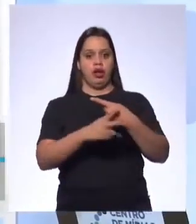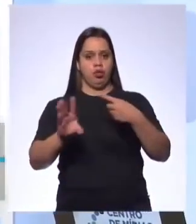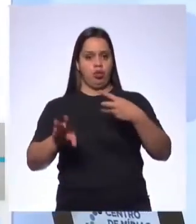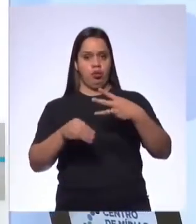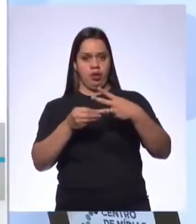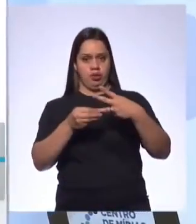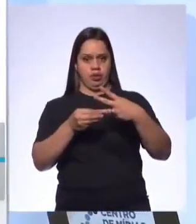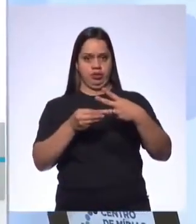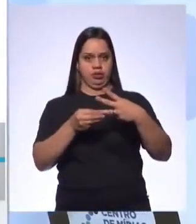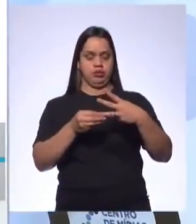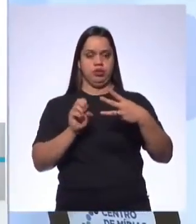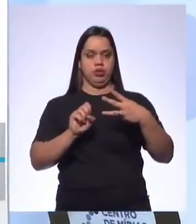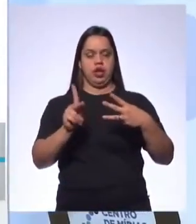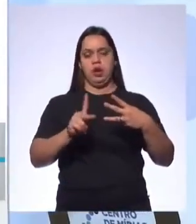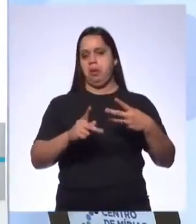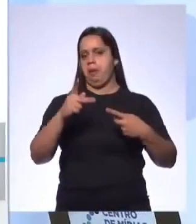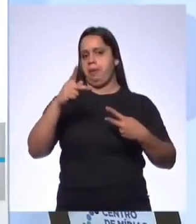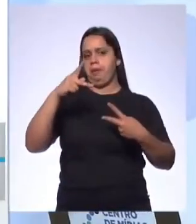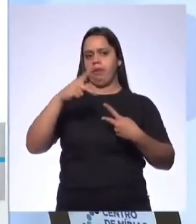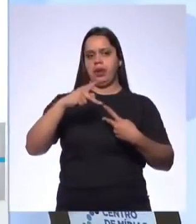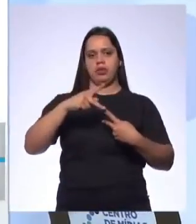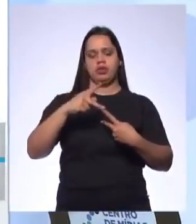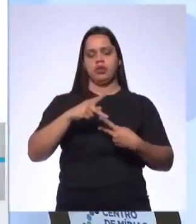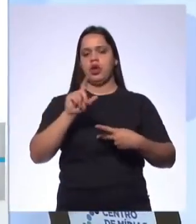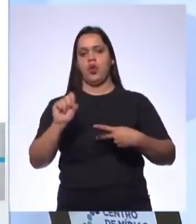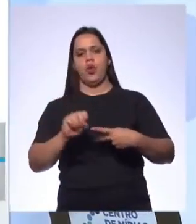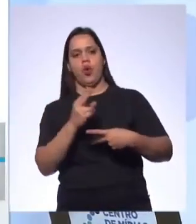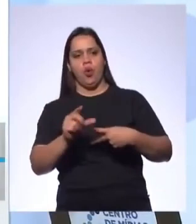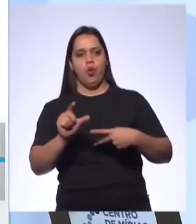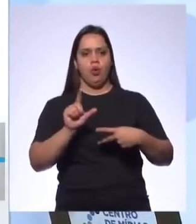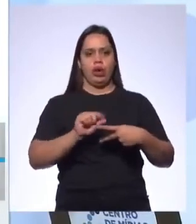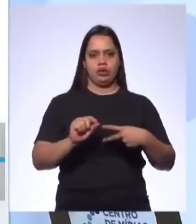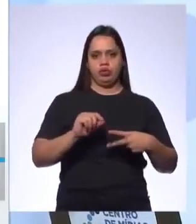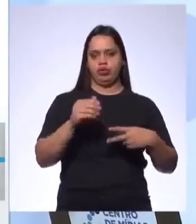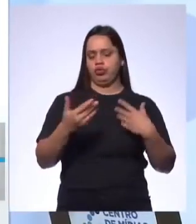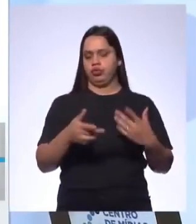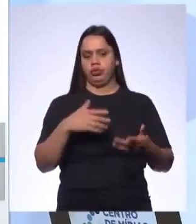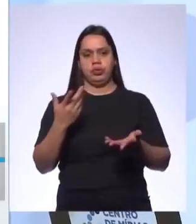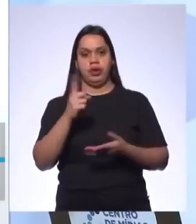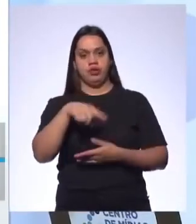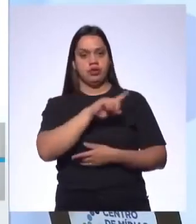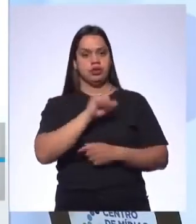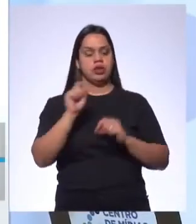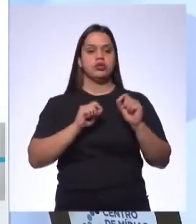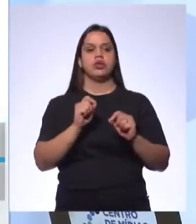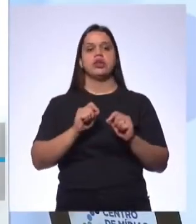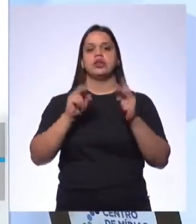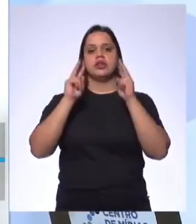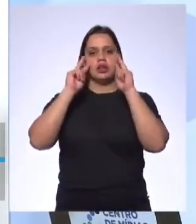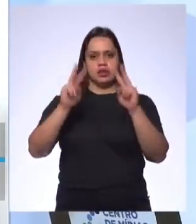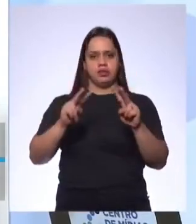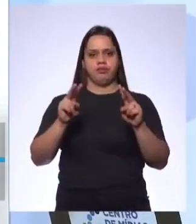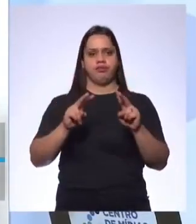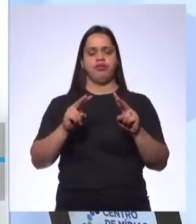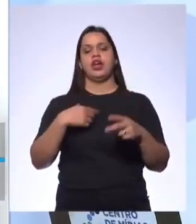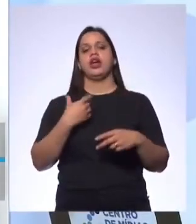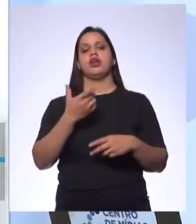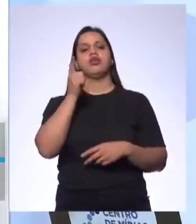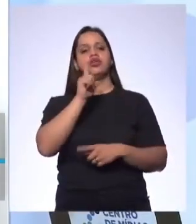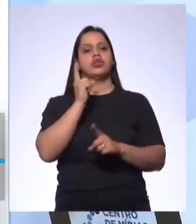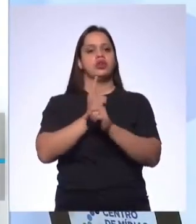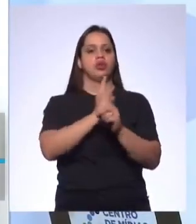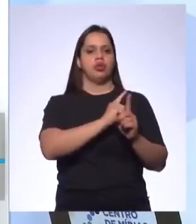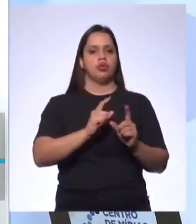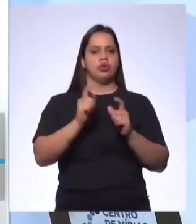da oração, ou uma preposição, ou um artigo, se for preciso, tá? É mais para vocês se situarem aí. Agora, nós